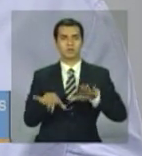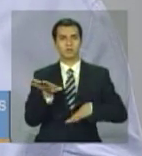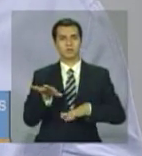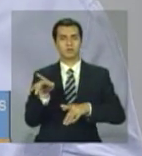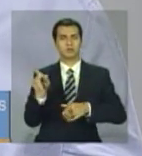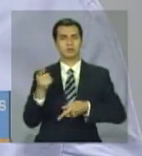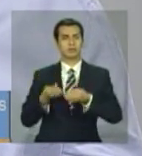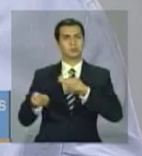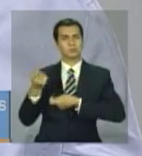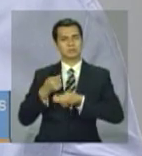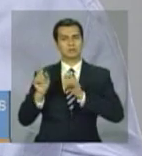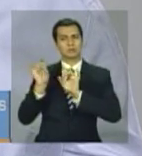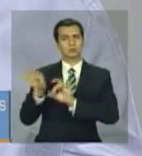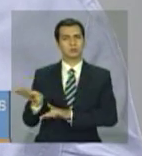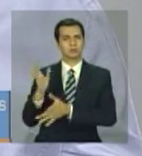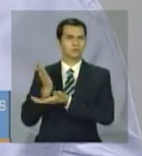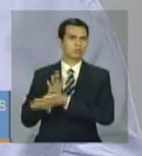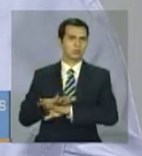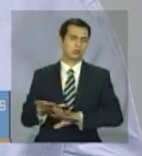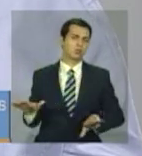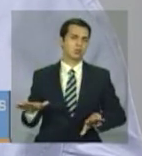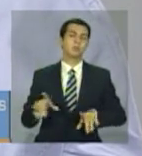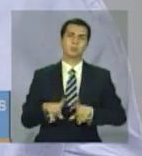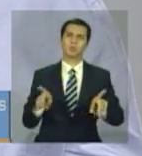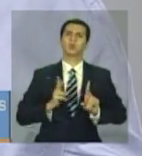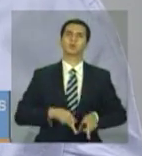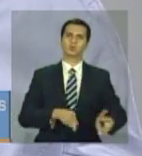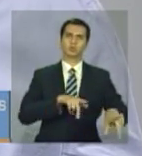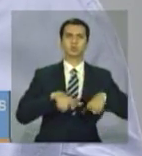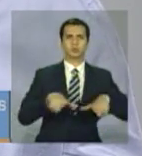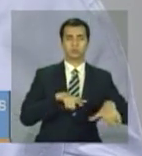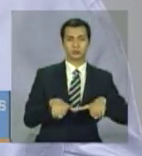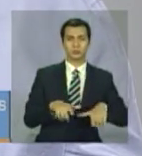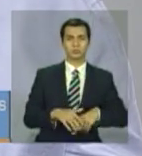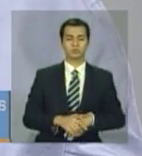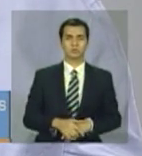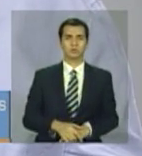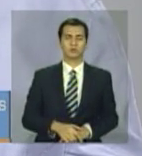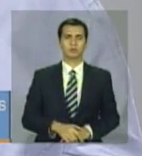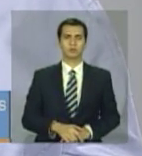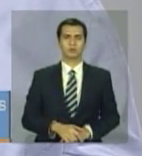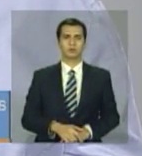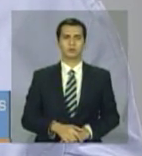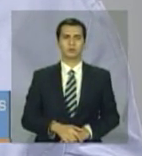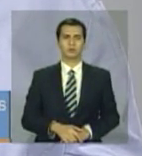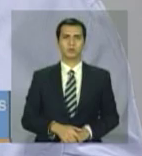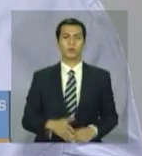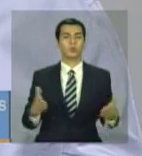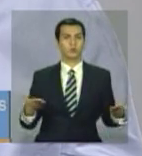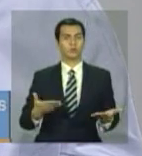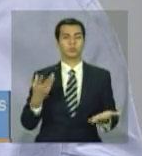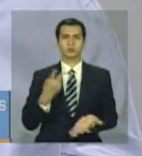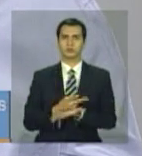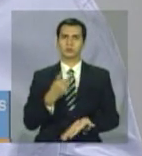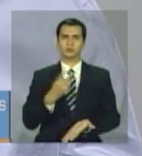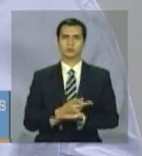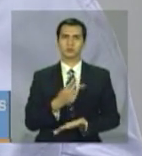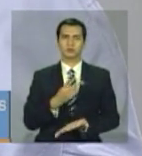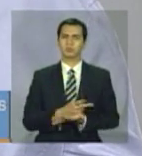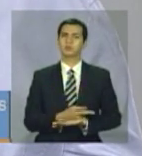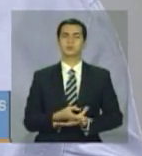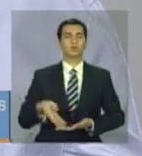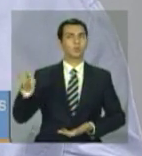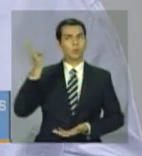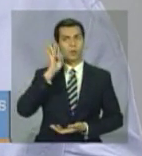maioria continua trabalhando, né? E aí onde você tem umas janelas também, né? Então, onde que você hoje, toda quarta-feira, tem uma janela aberta a um tema,